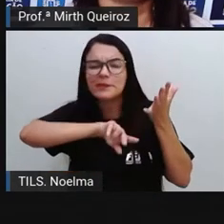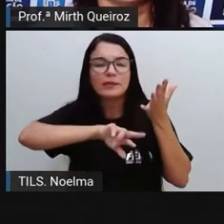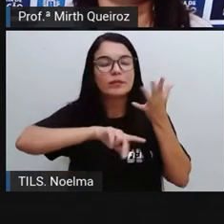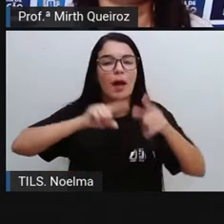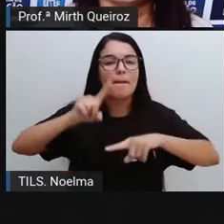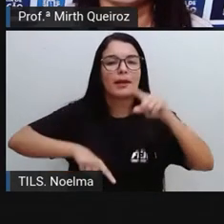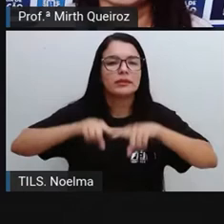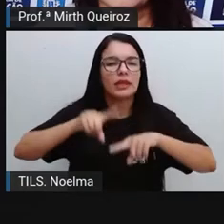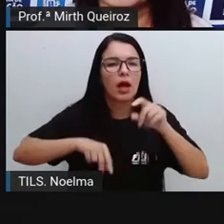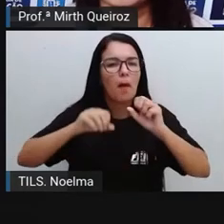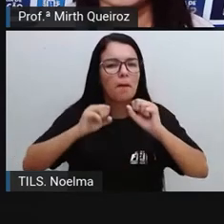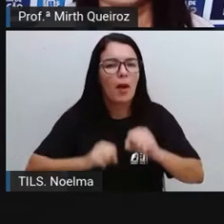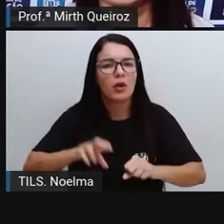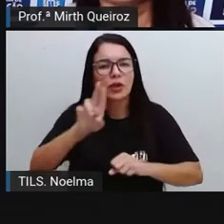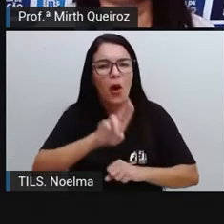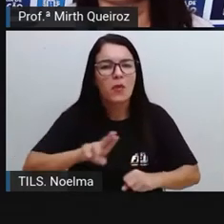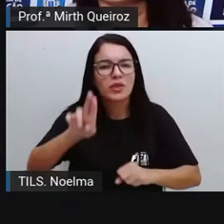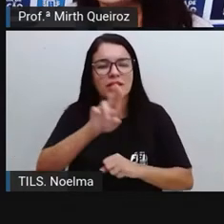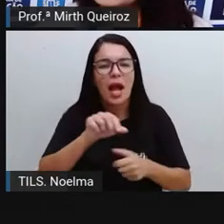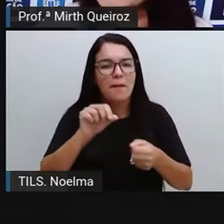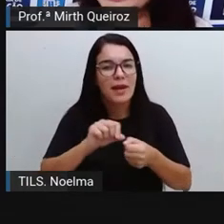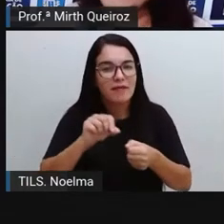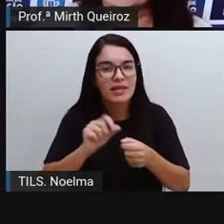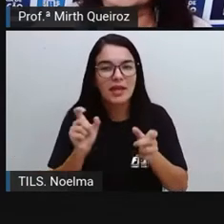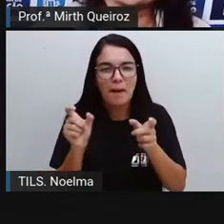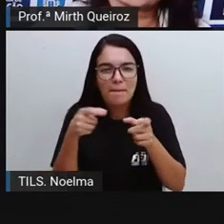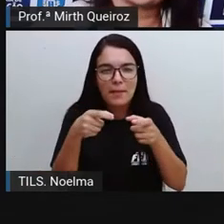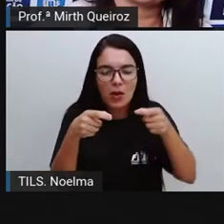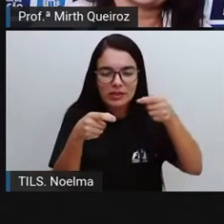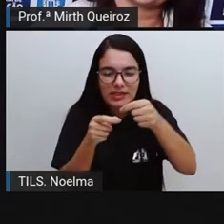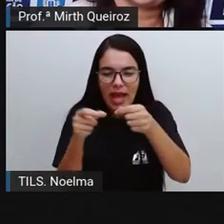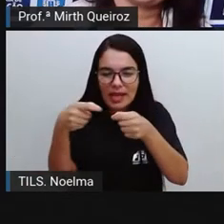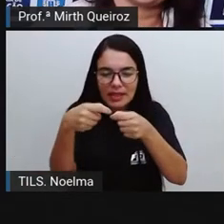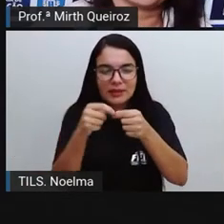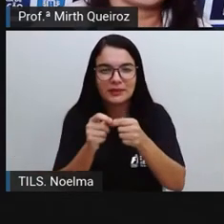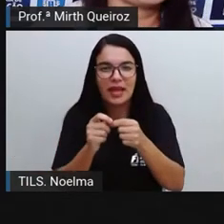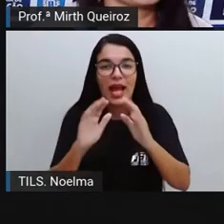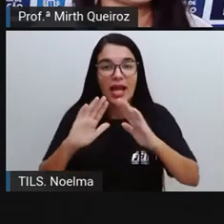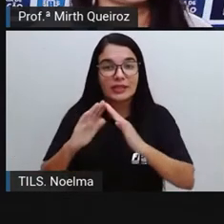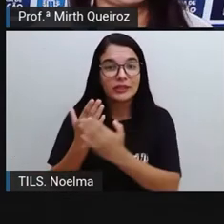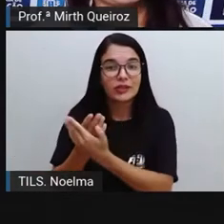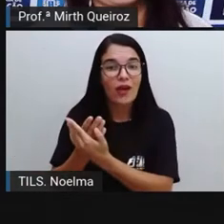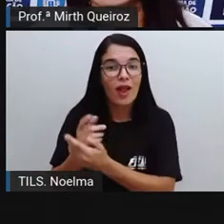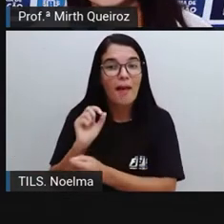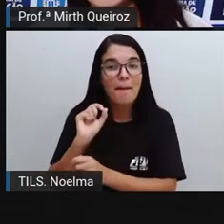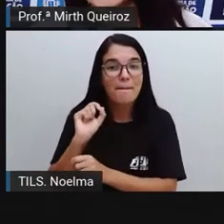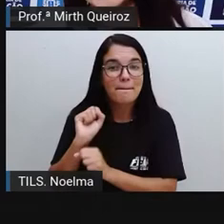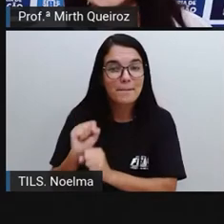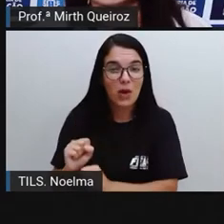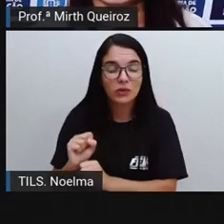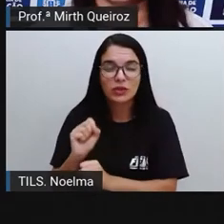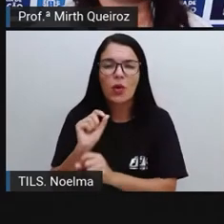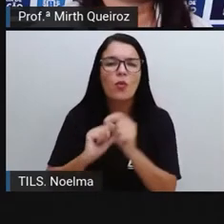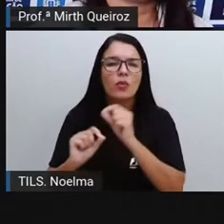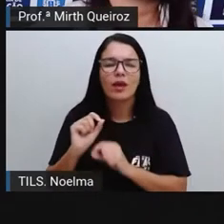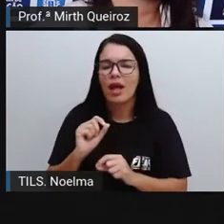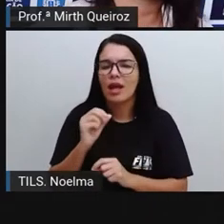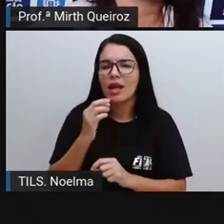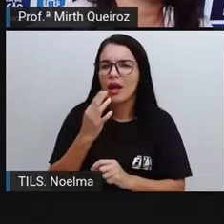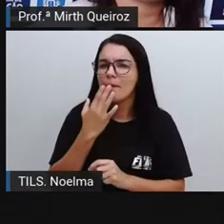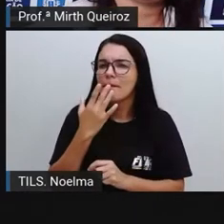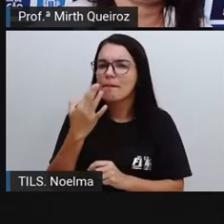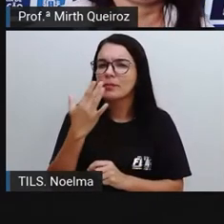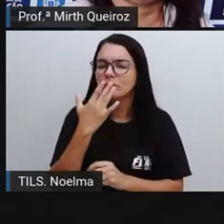que a gente pode utilizar aí para a produção de mosaicos. Nas escolas, por exemplo, nós podemos utilizar papéis coloridos, nós